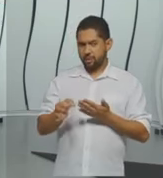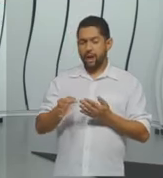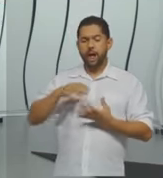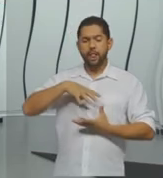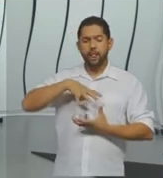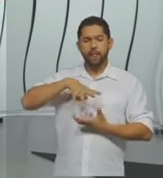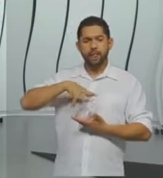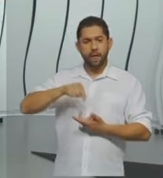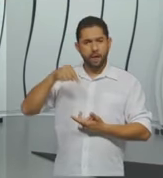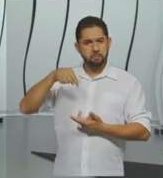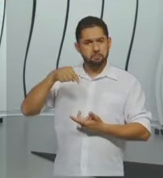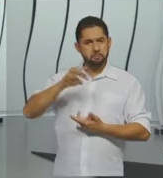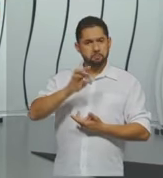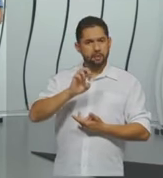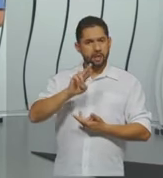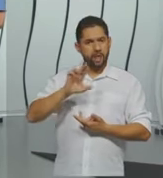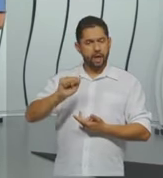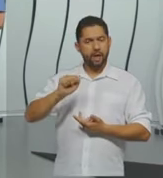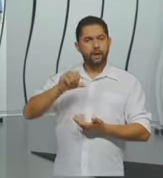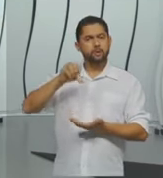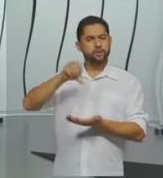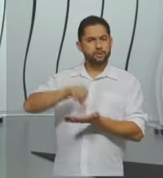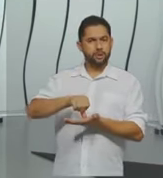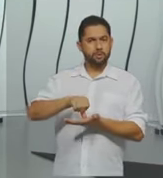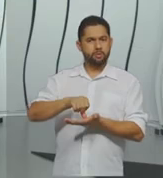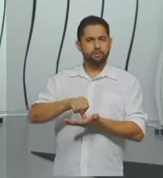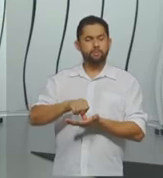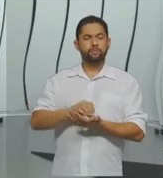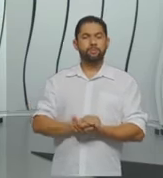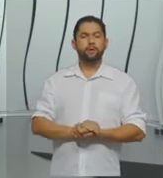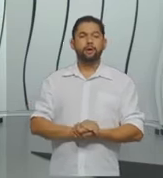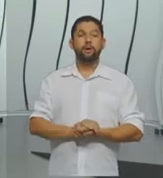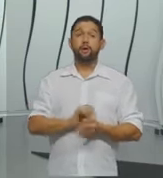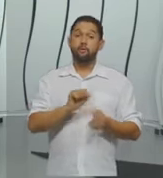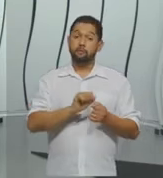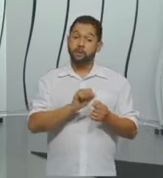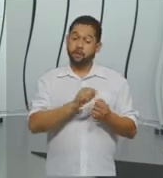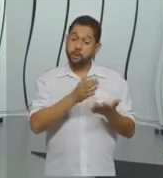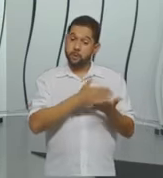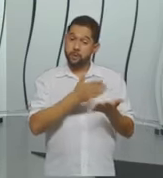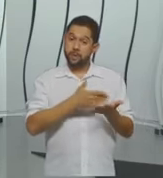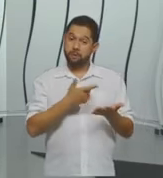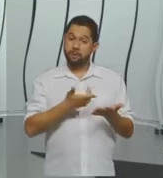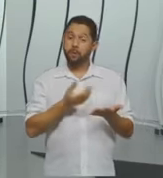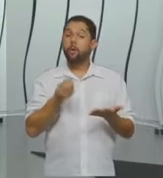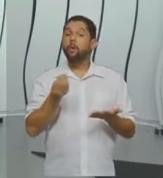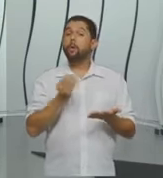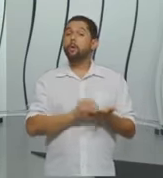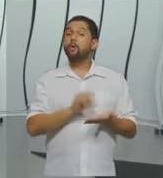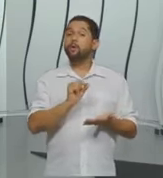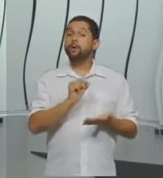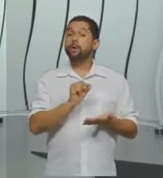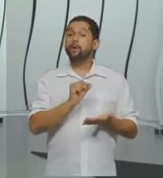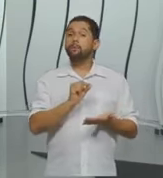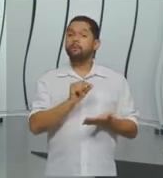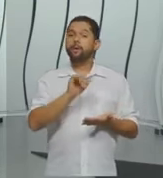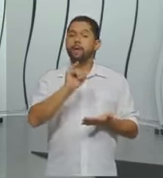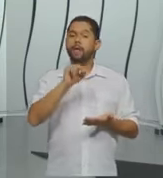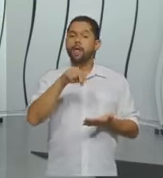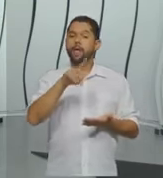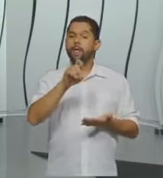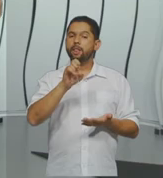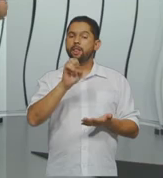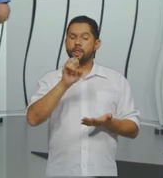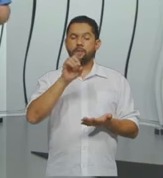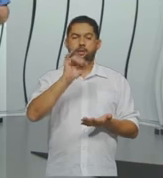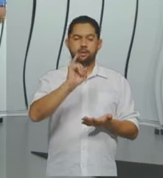do universo, foi o suficiente para fazer com que essa obra do Copérnico fosse catalogada no chamado Index, que era